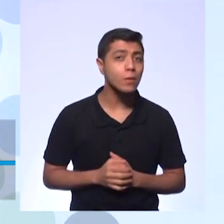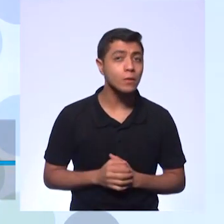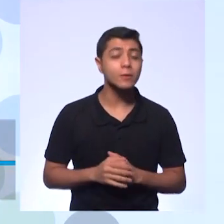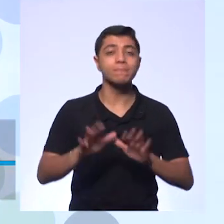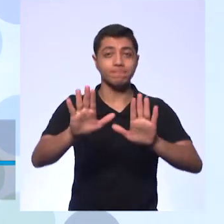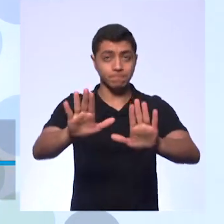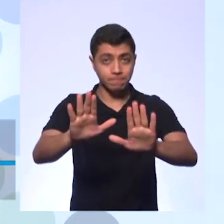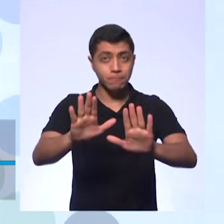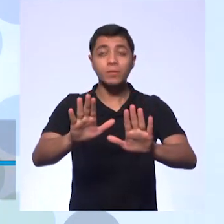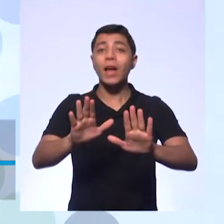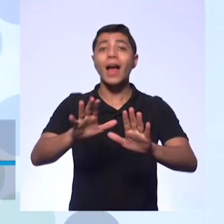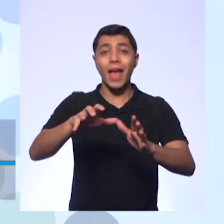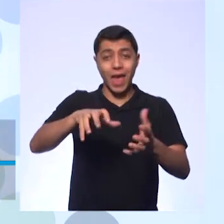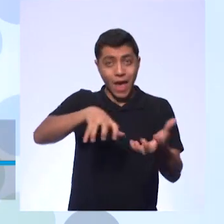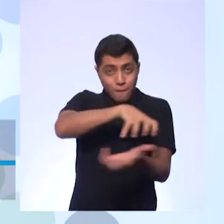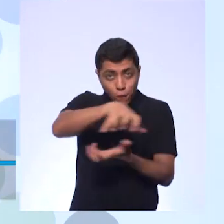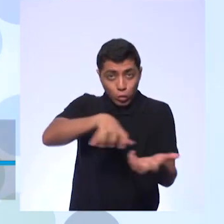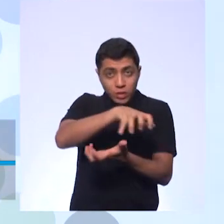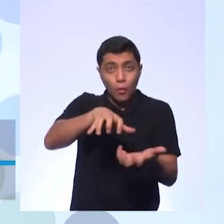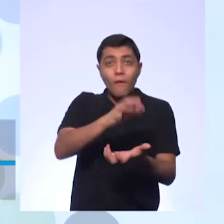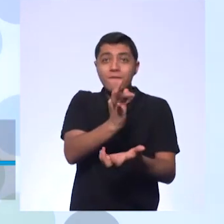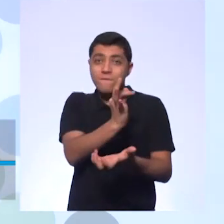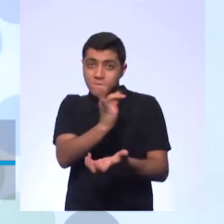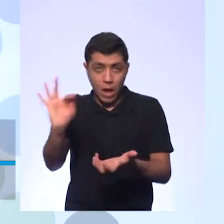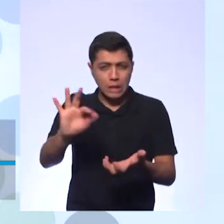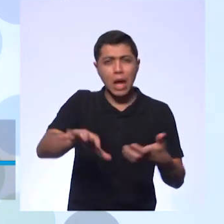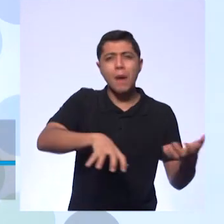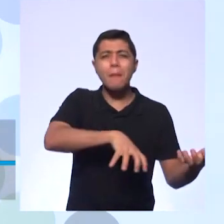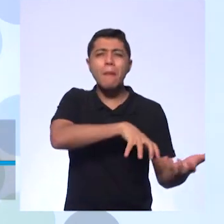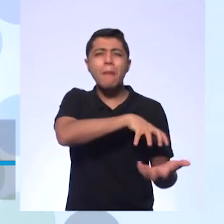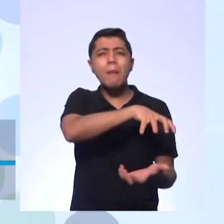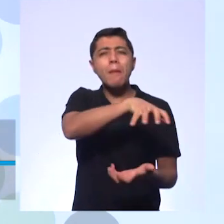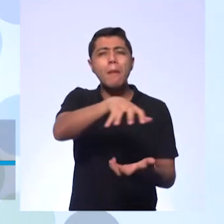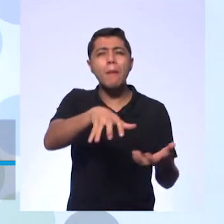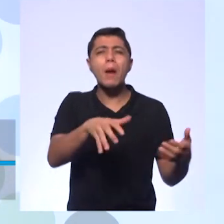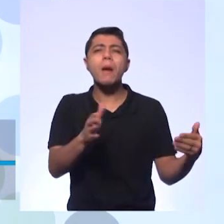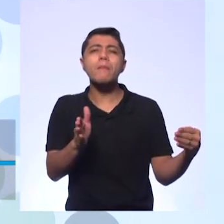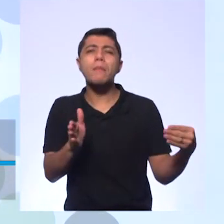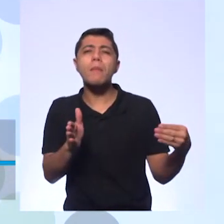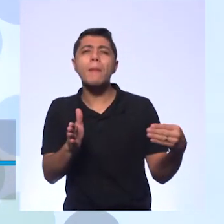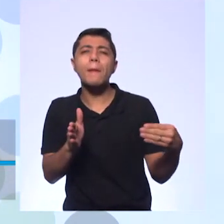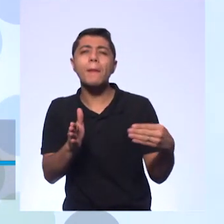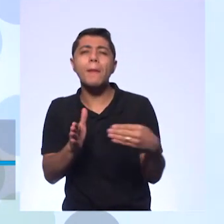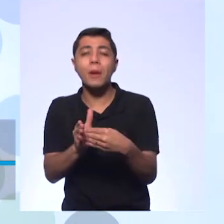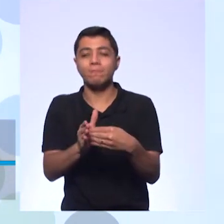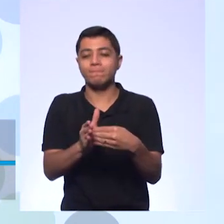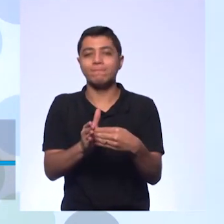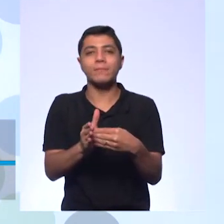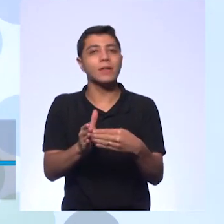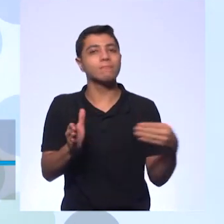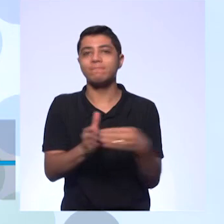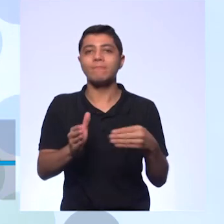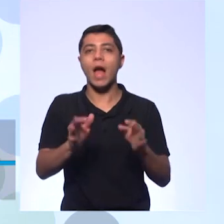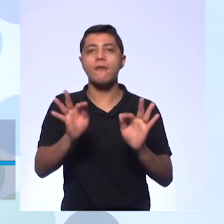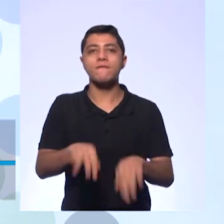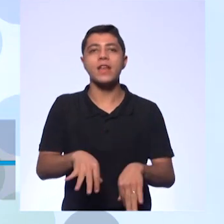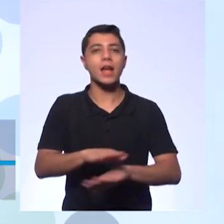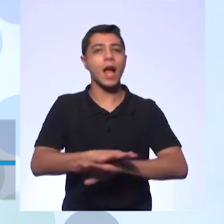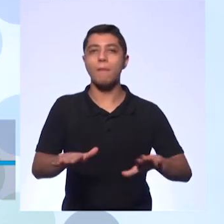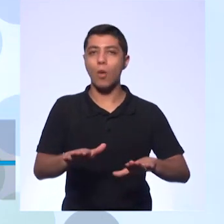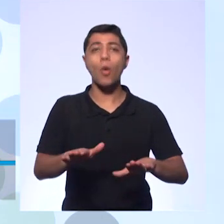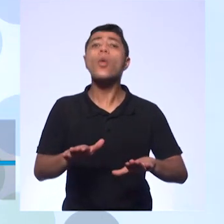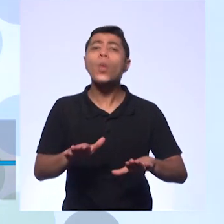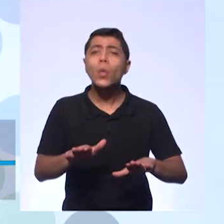processo revolucionário é interrompido, né, finalizado por meio de mais um golpe, que é o golpe do 18